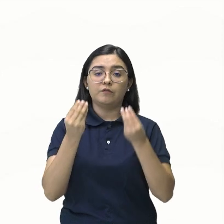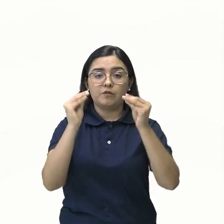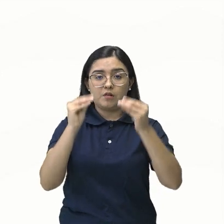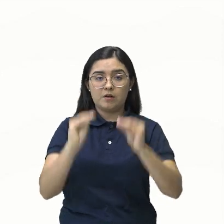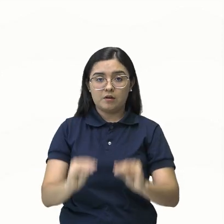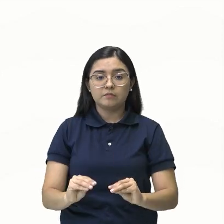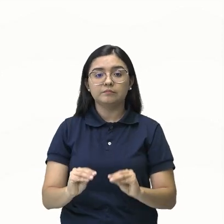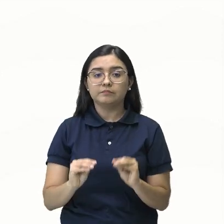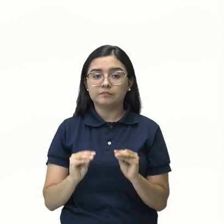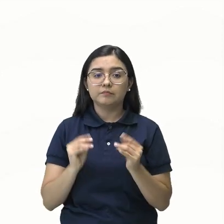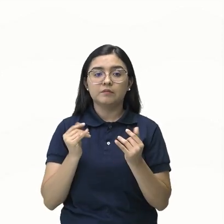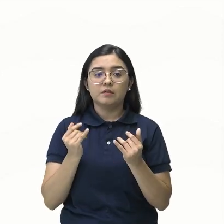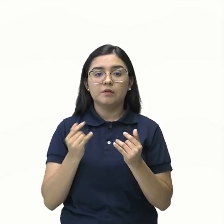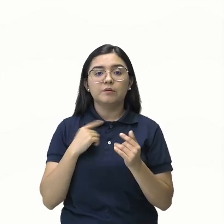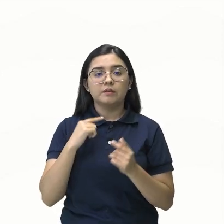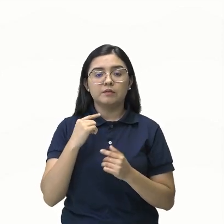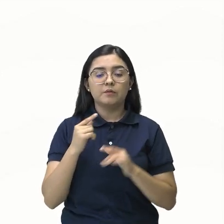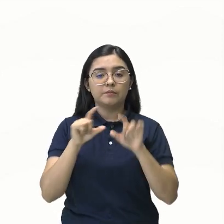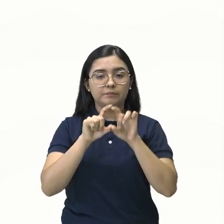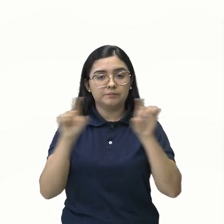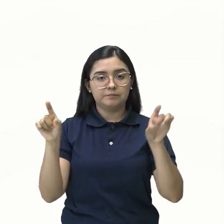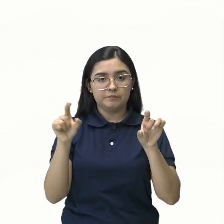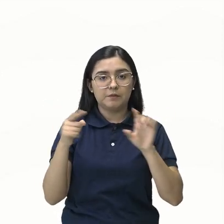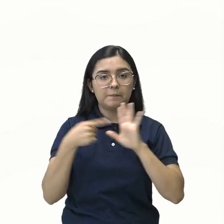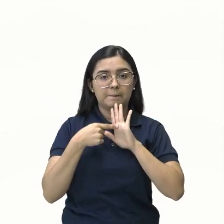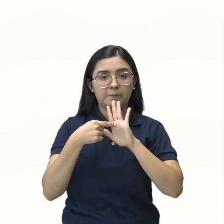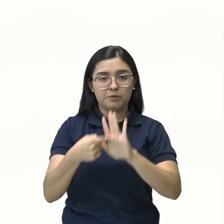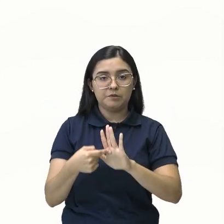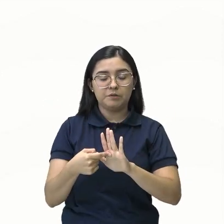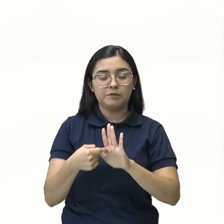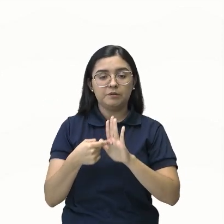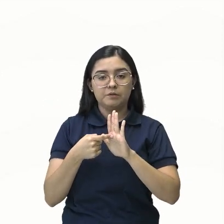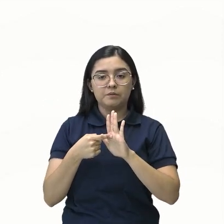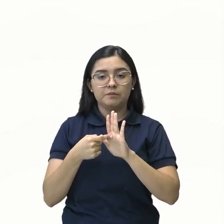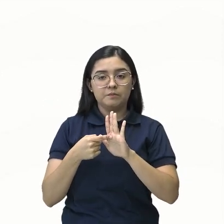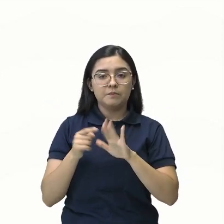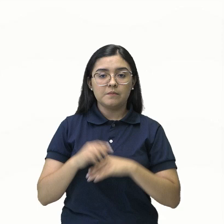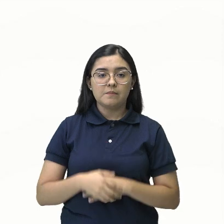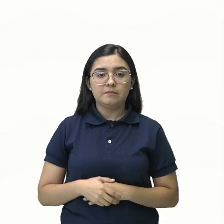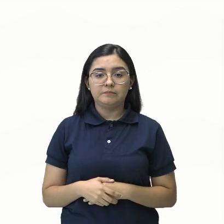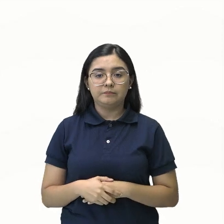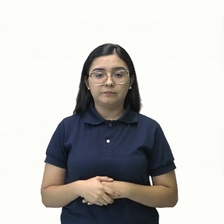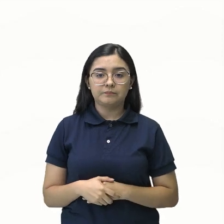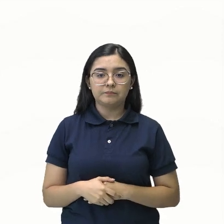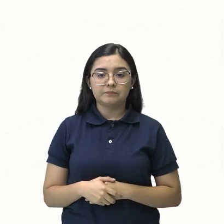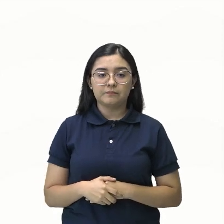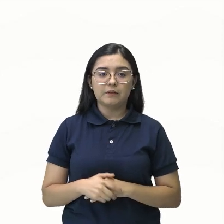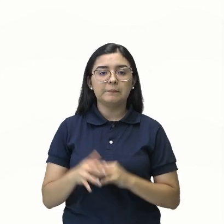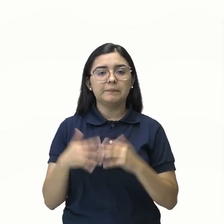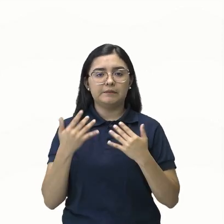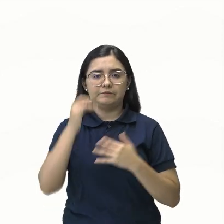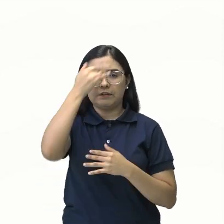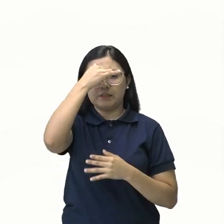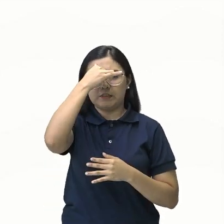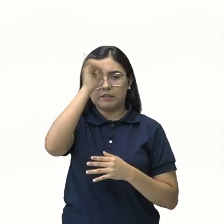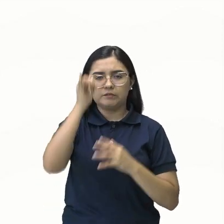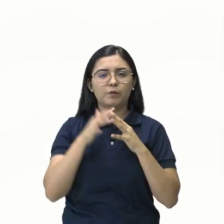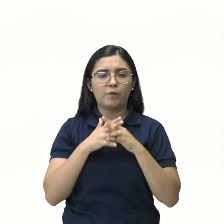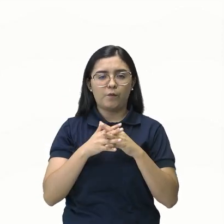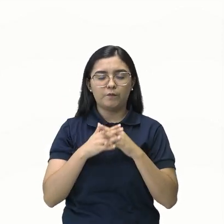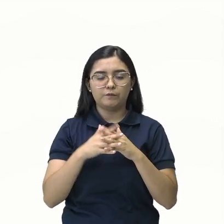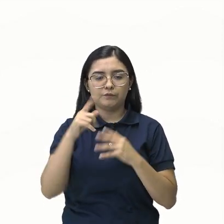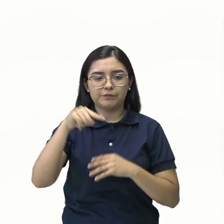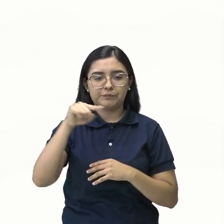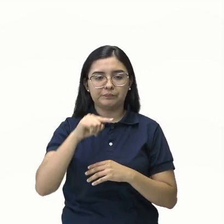com a medida que já está sendo dada aqui no nosso problema, para não confundir a cabeça